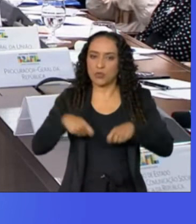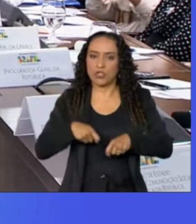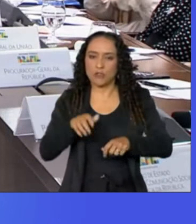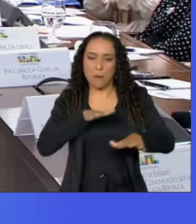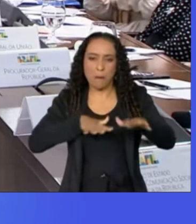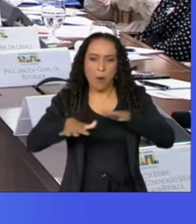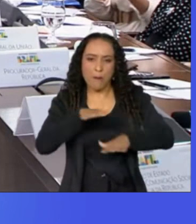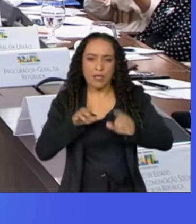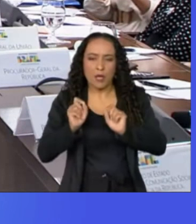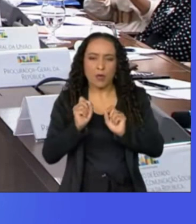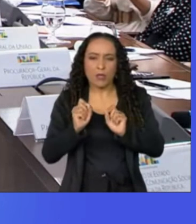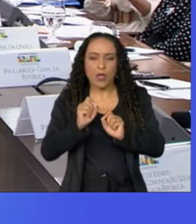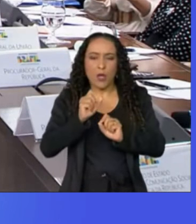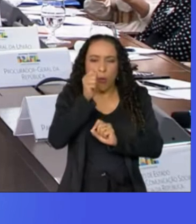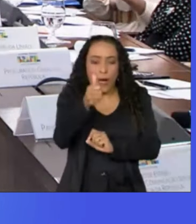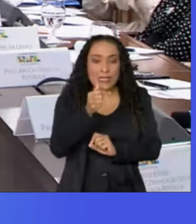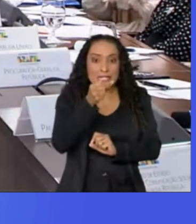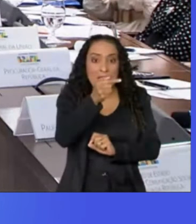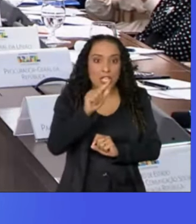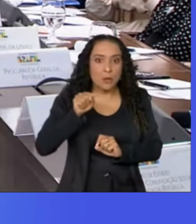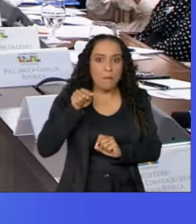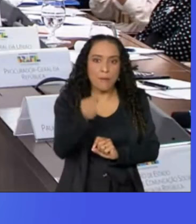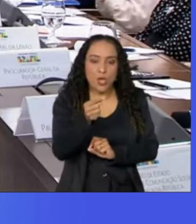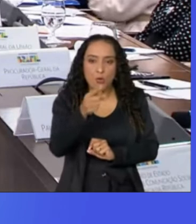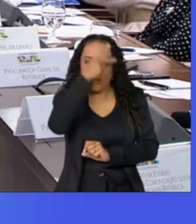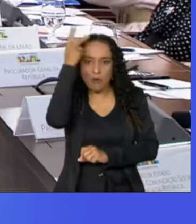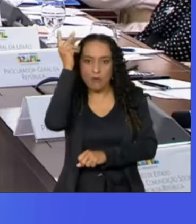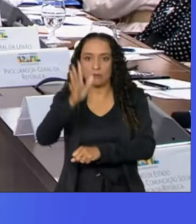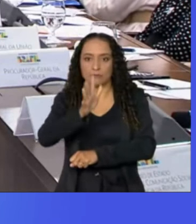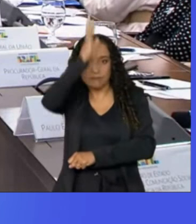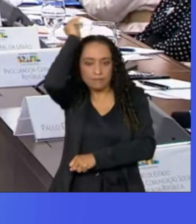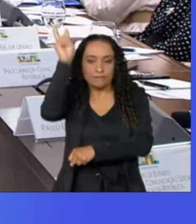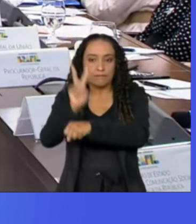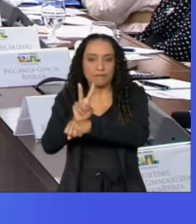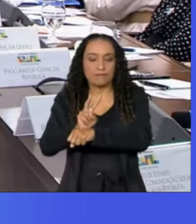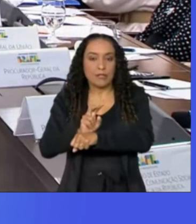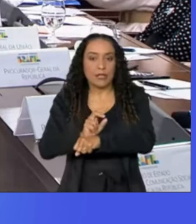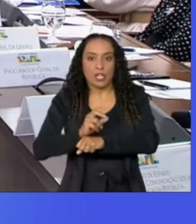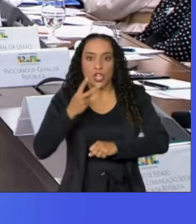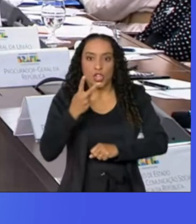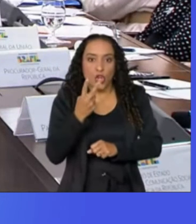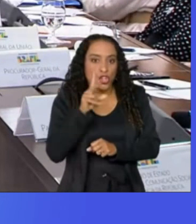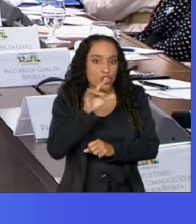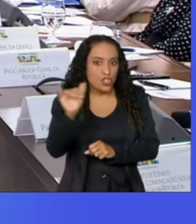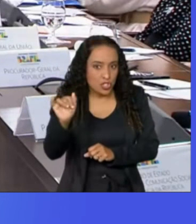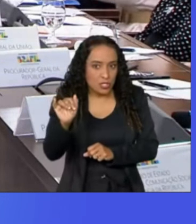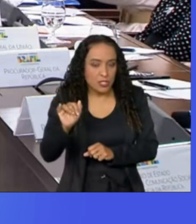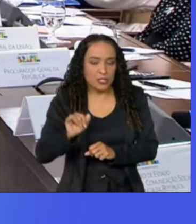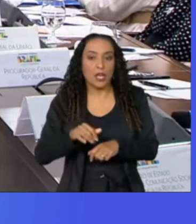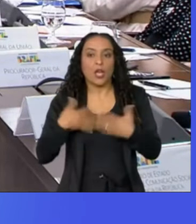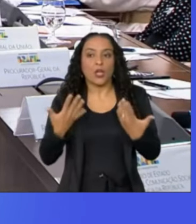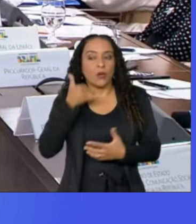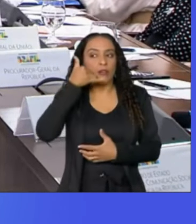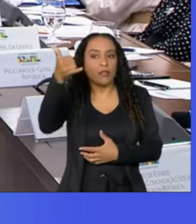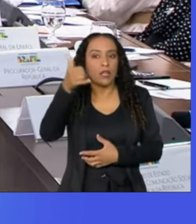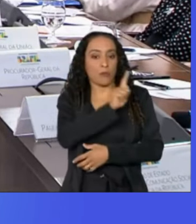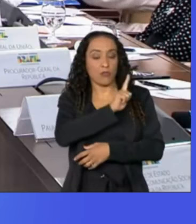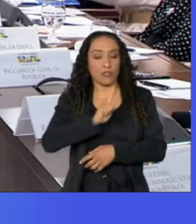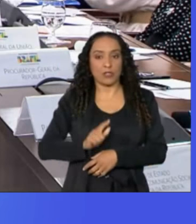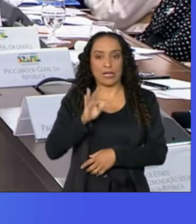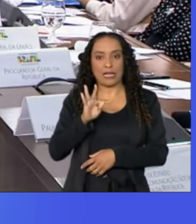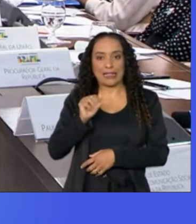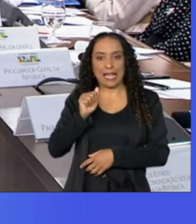mobilizar quase 7.000 brigadistas em menos de 2is dias e quando eu liguei pro Governador taciso porque por